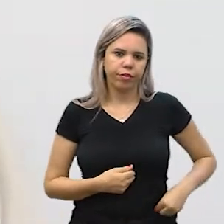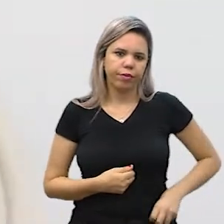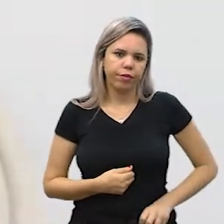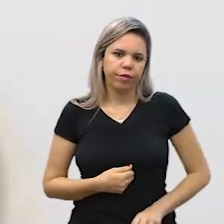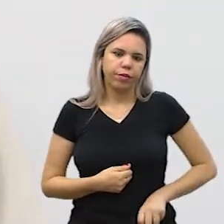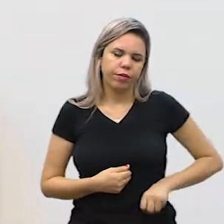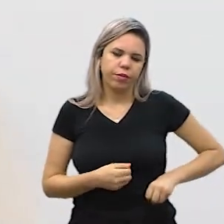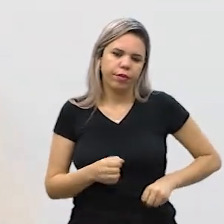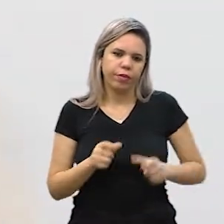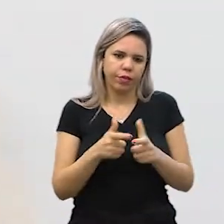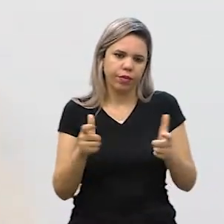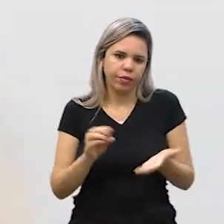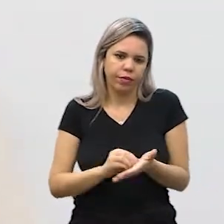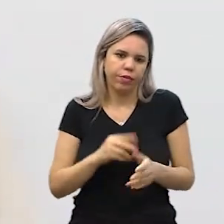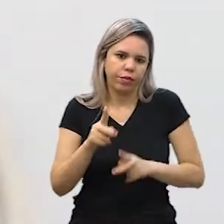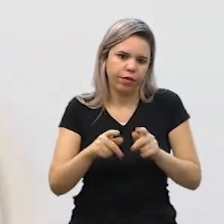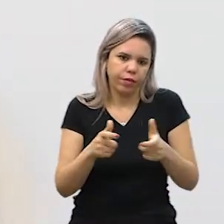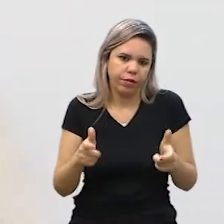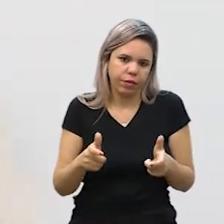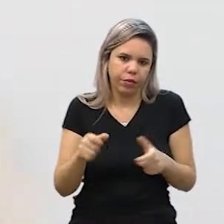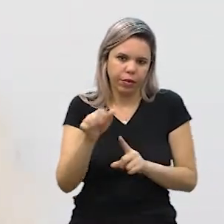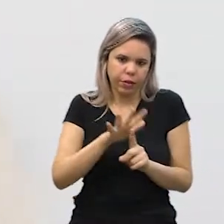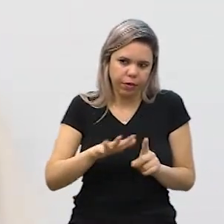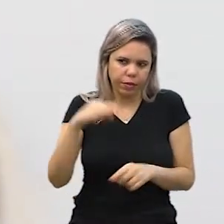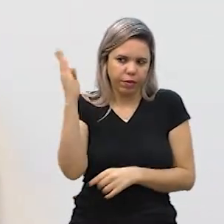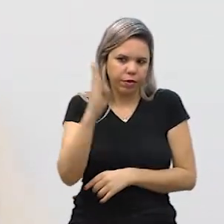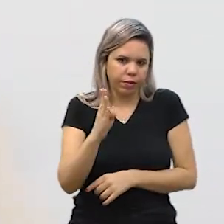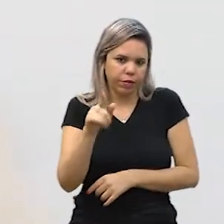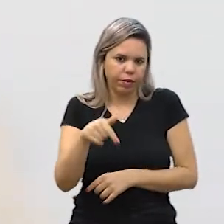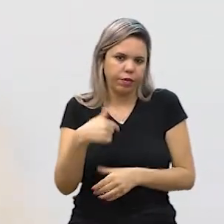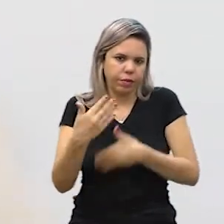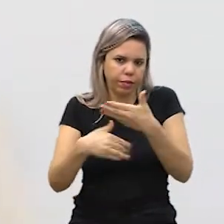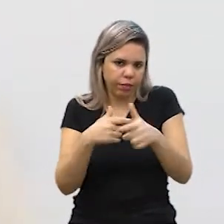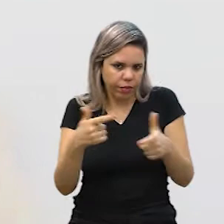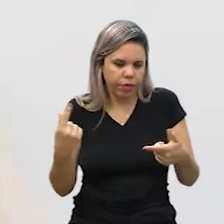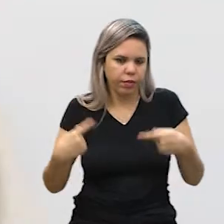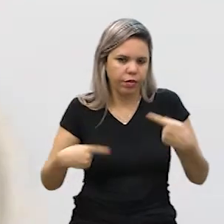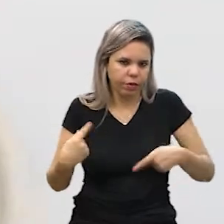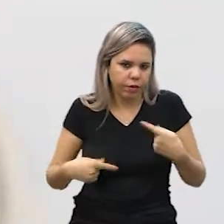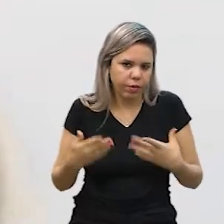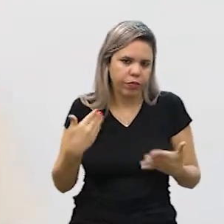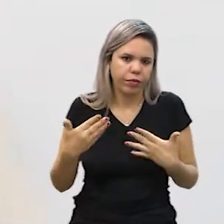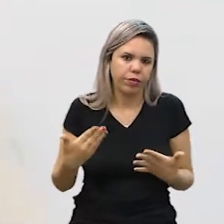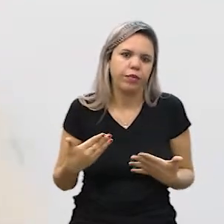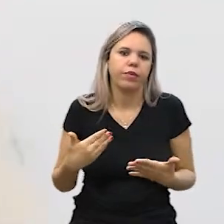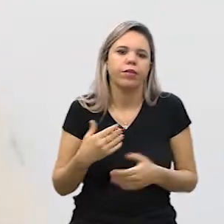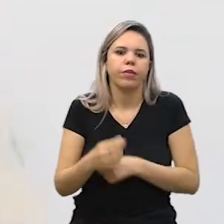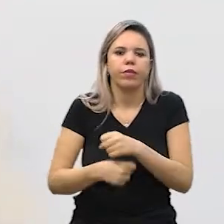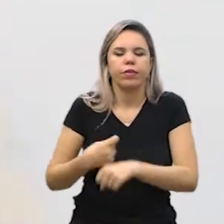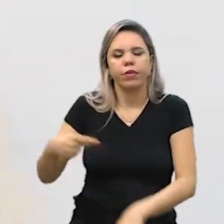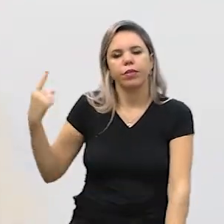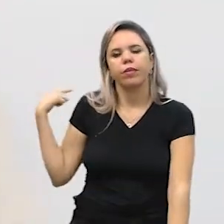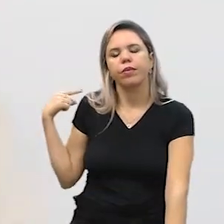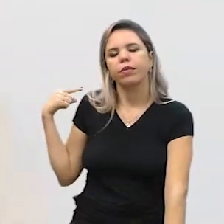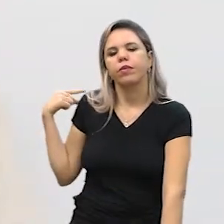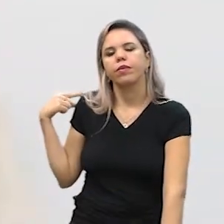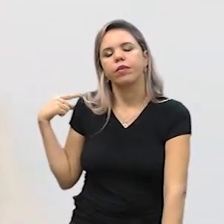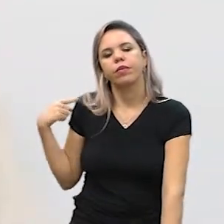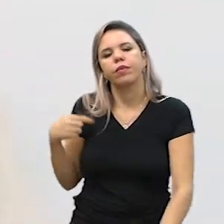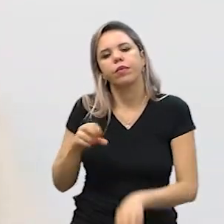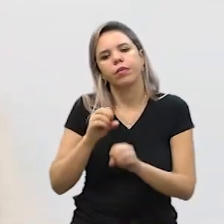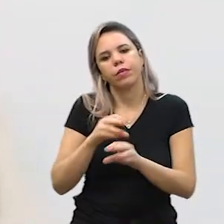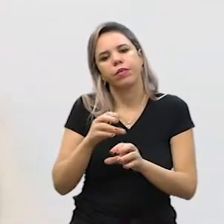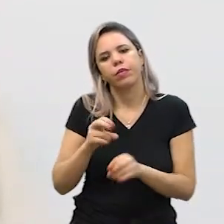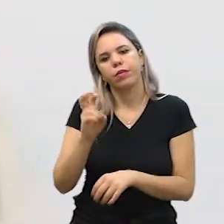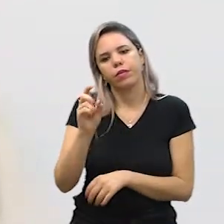vago para a maioria das pessoas, e na sociedade brasileira isso vem sendo discutido desde o ano passado, e a